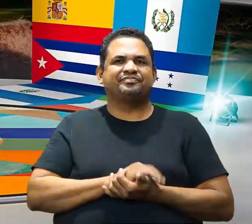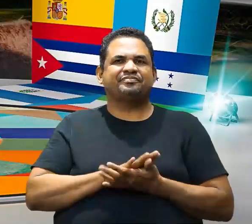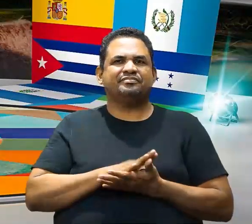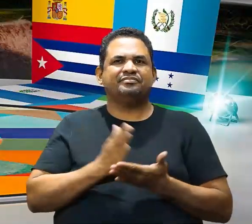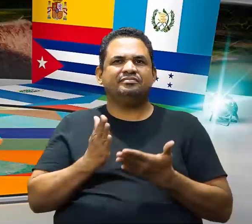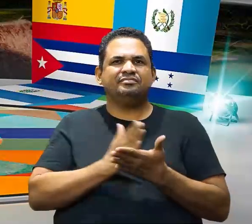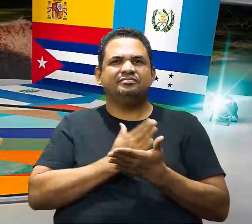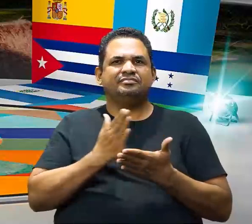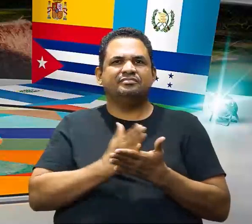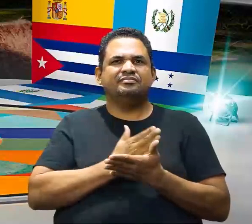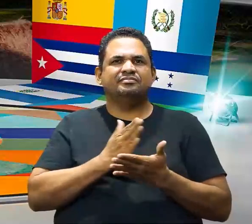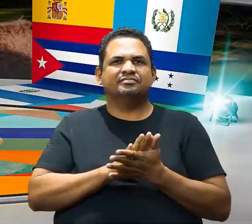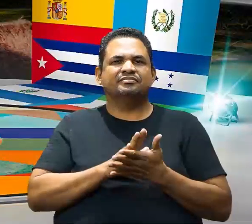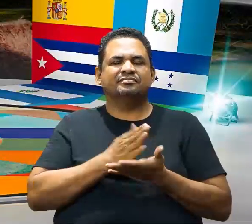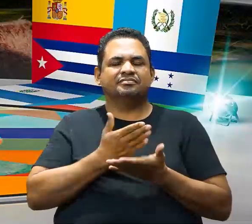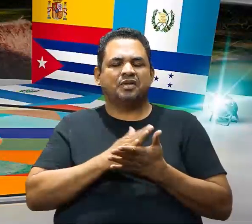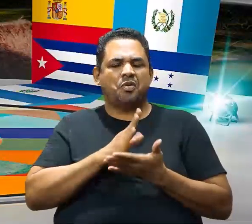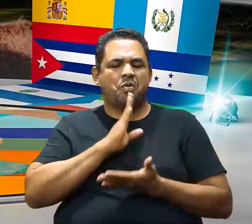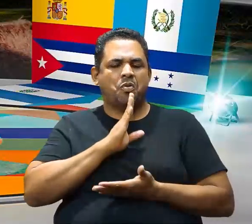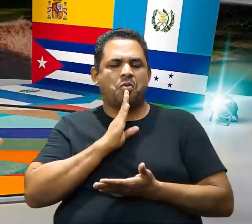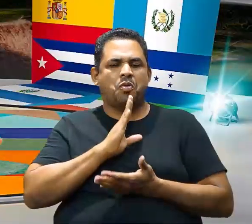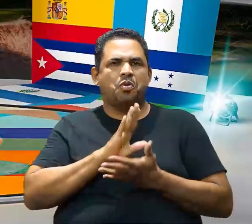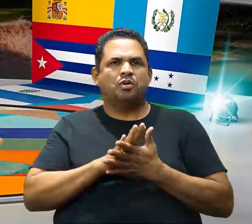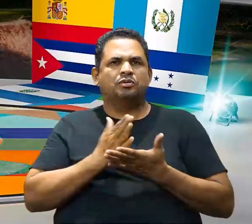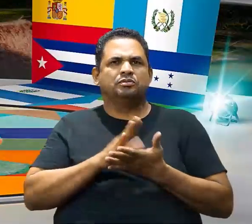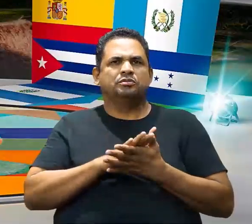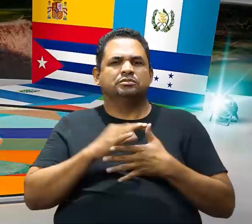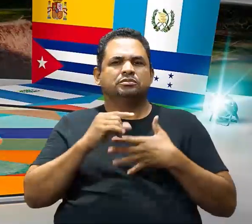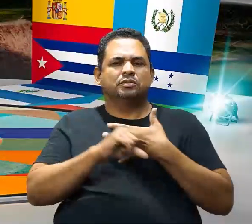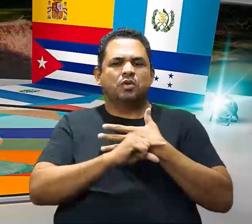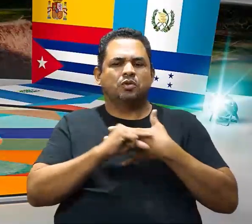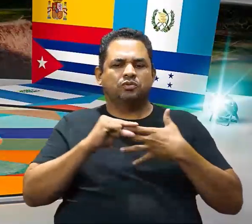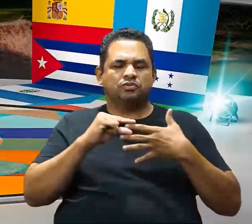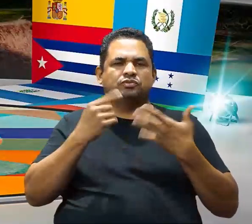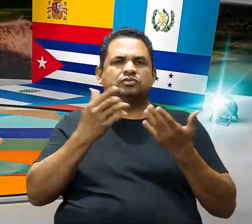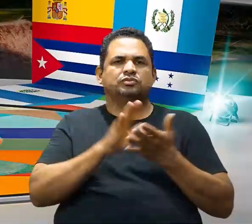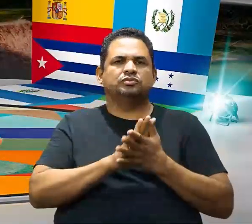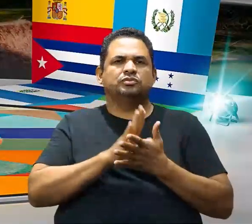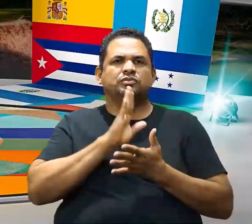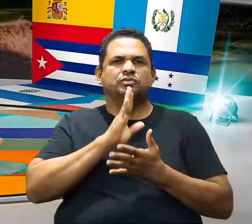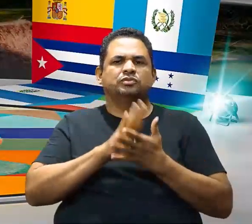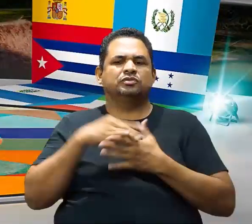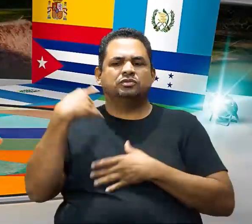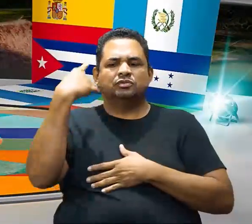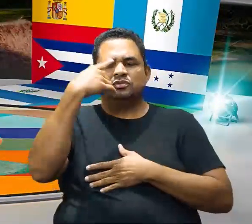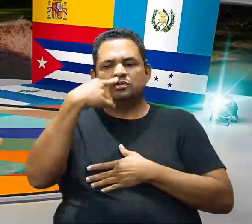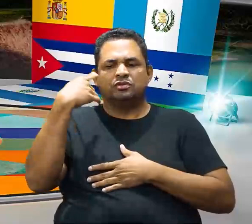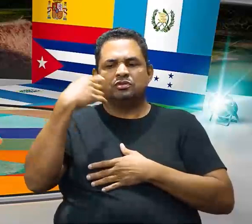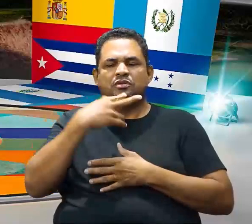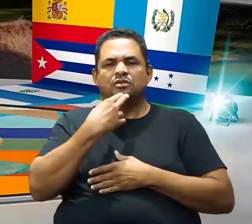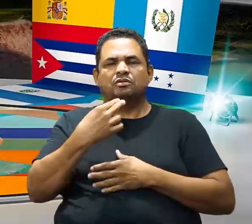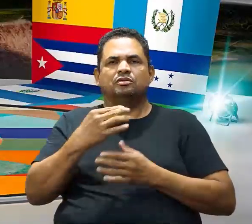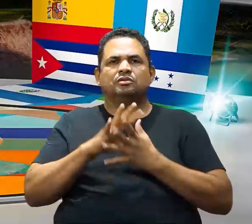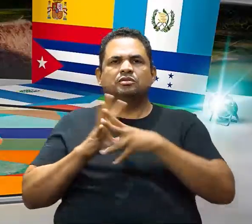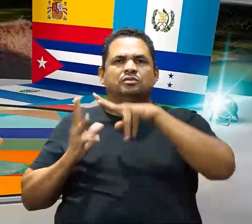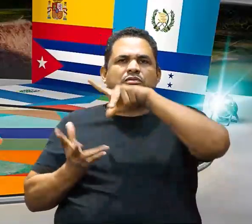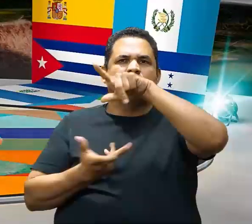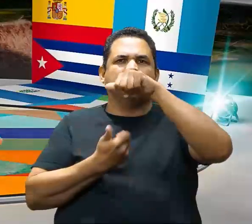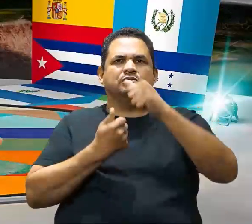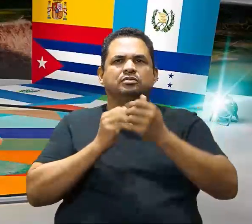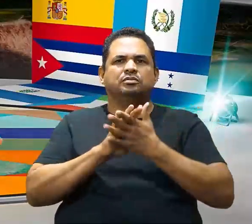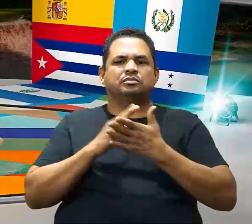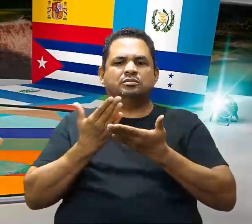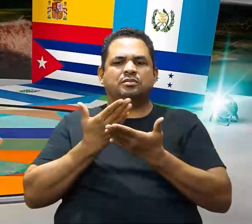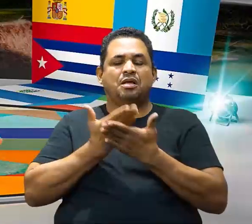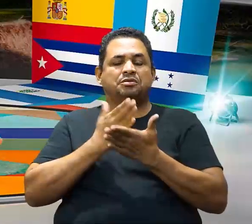livro mais conhecido, do escritor mais conhecido de língua espanhola que existe no mundo. E é o mais traduzido